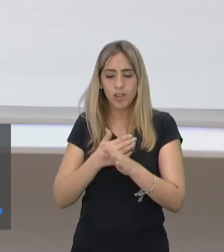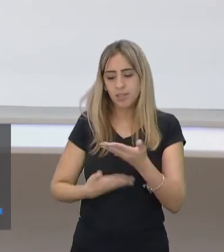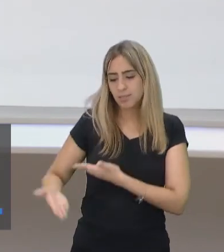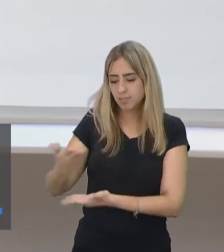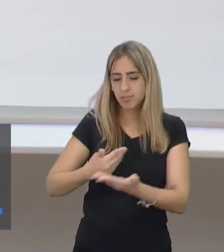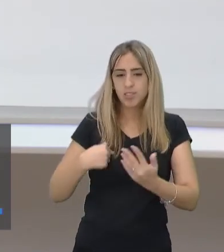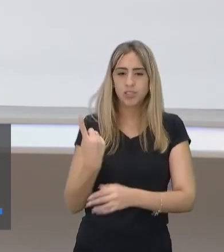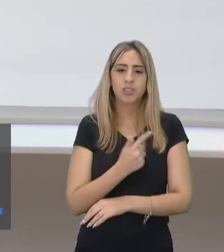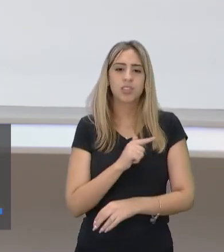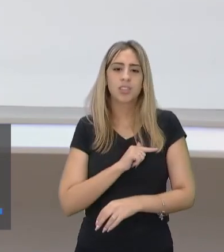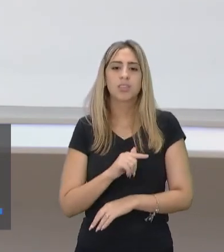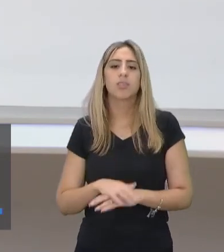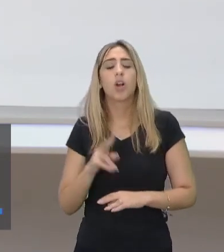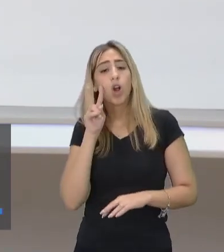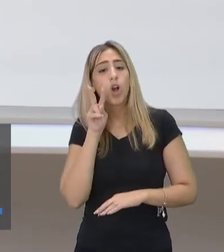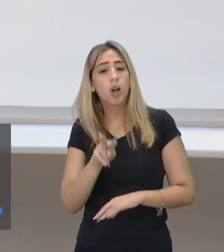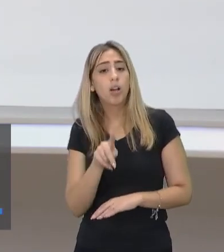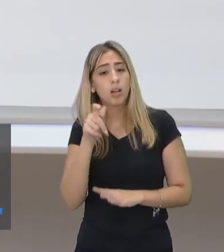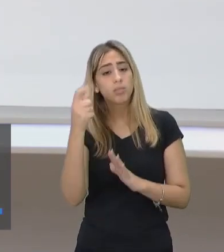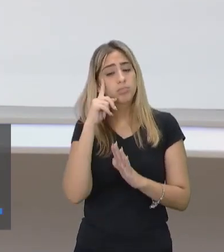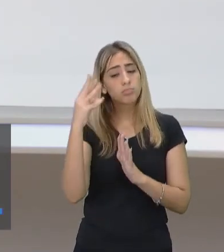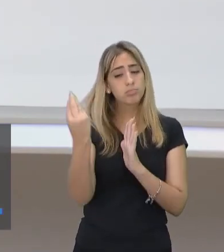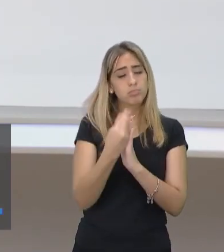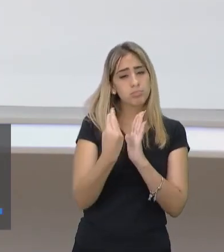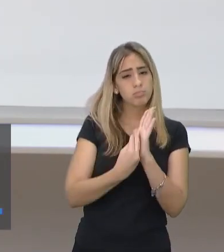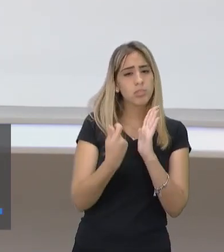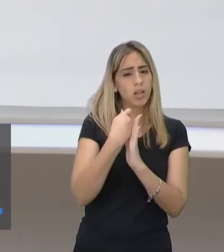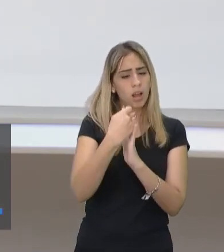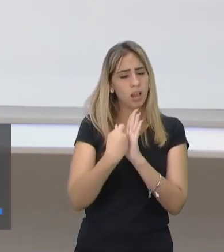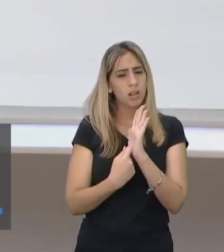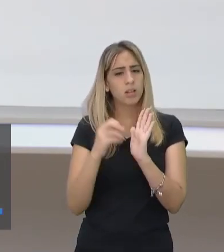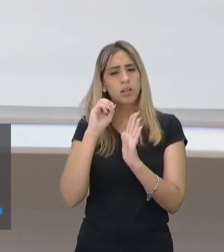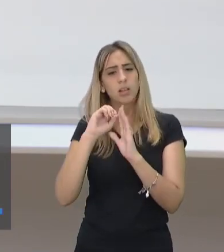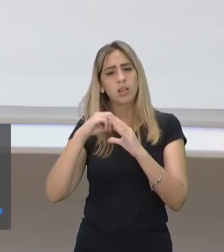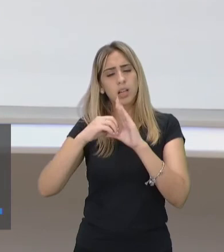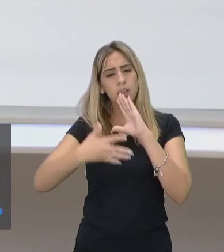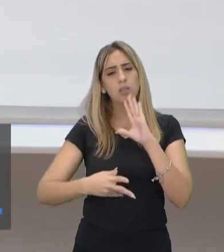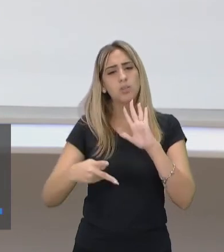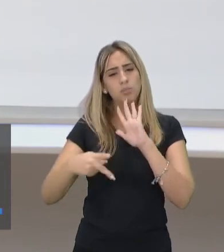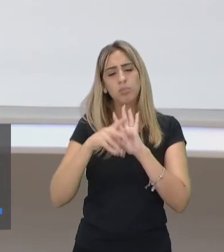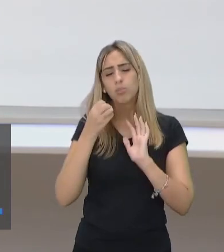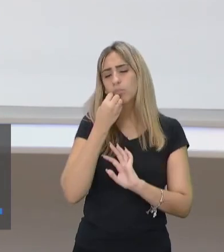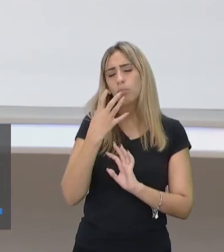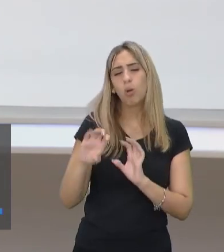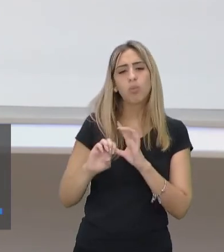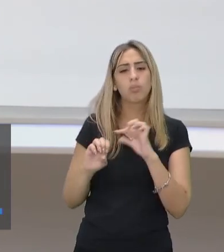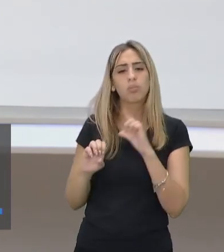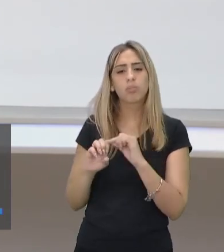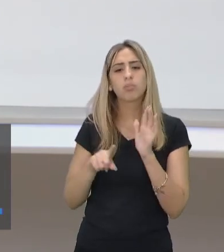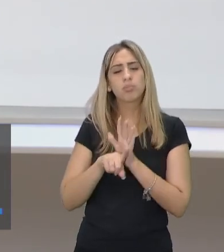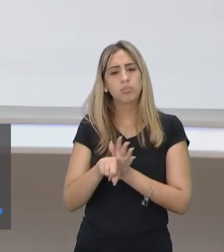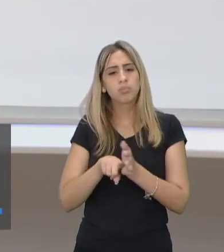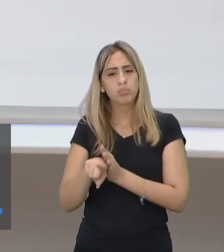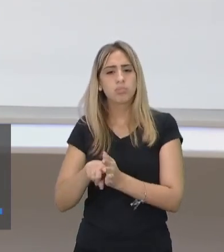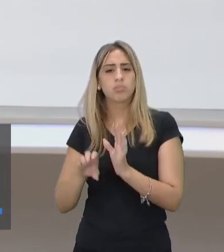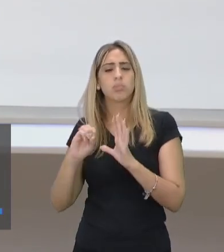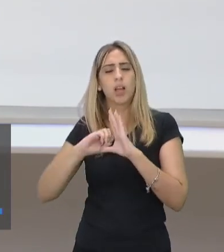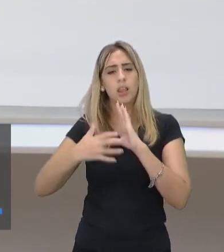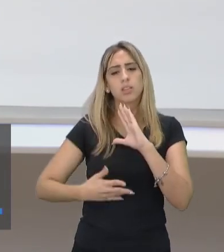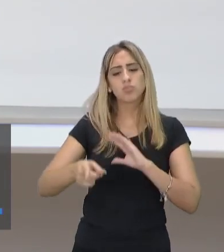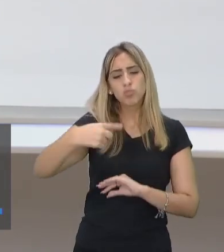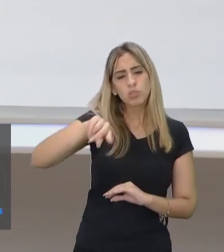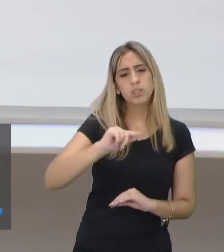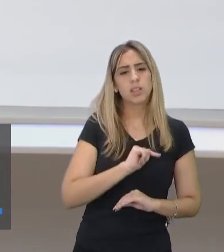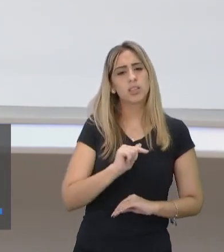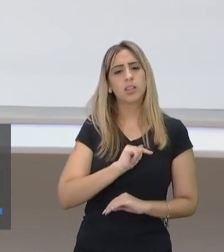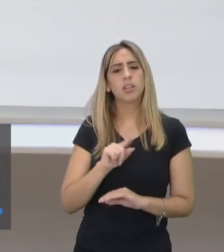teve aqui? Então, olha só. Anote no seu caderno as características de um bom empreendedor. Analise aquelas características que você tem